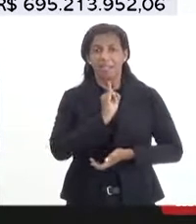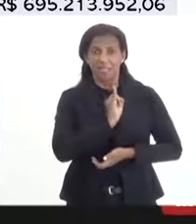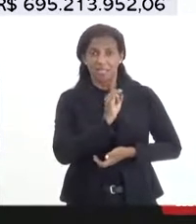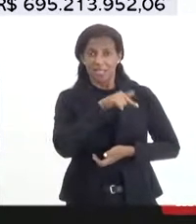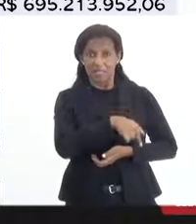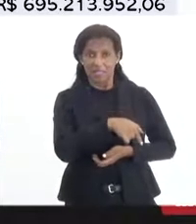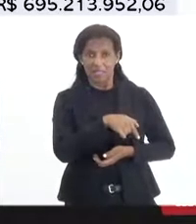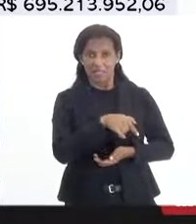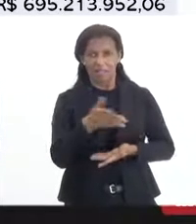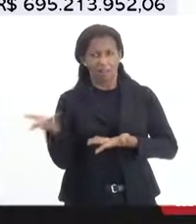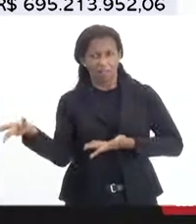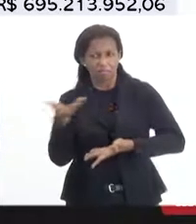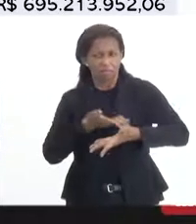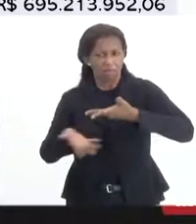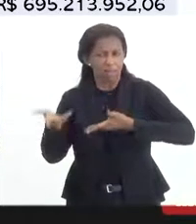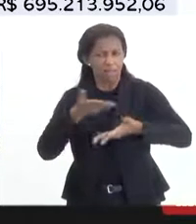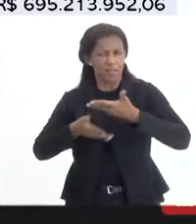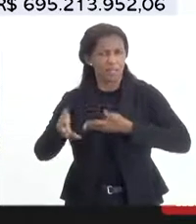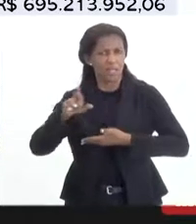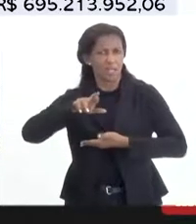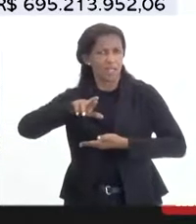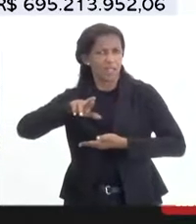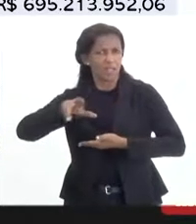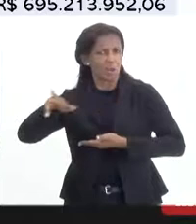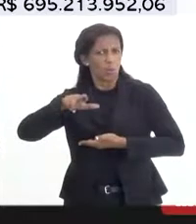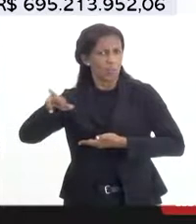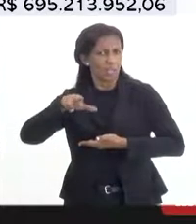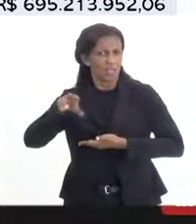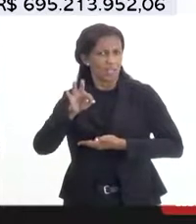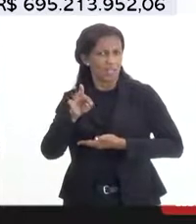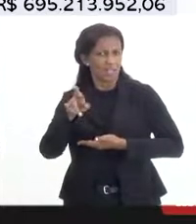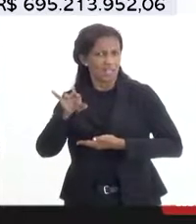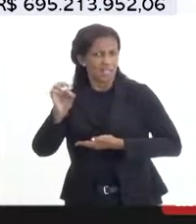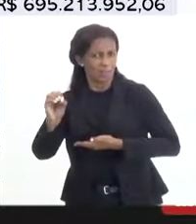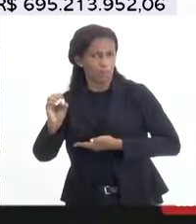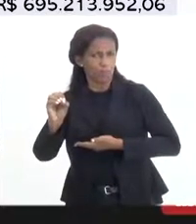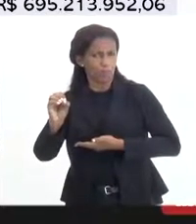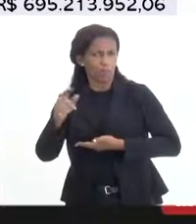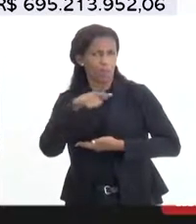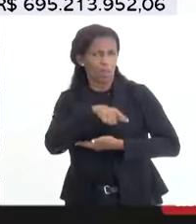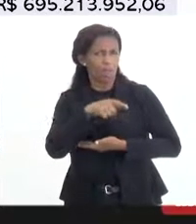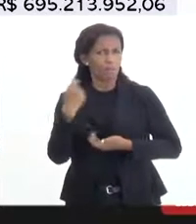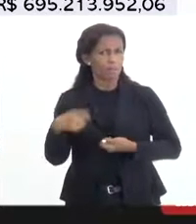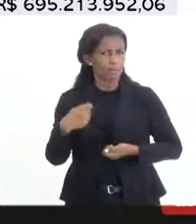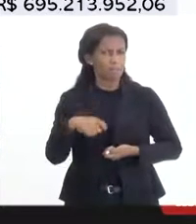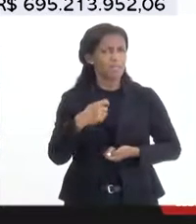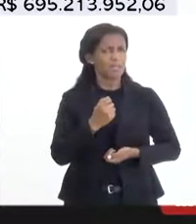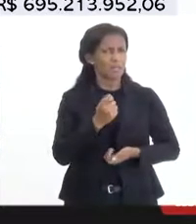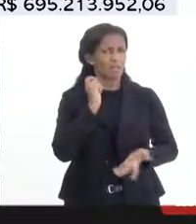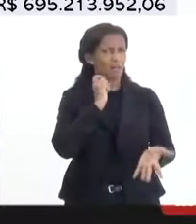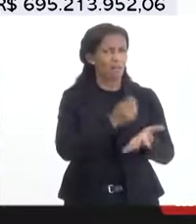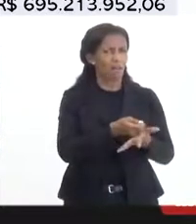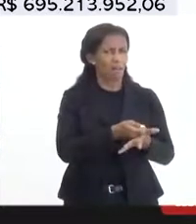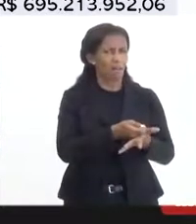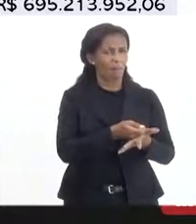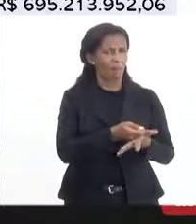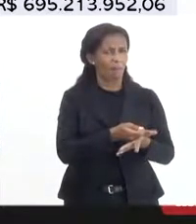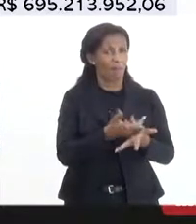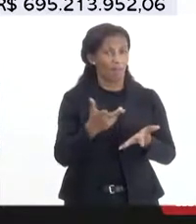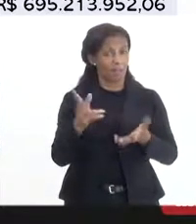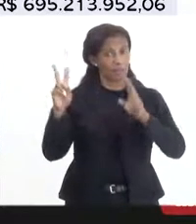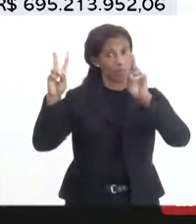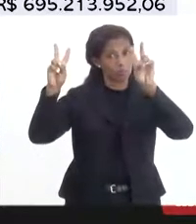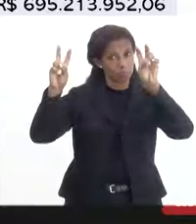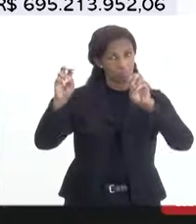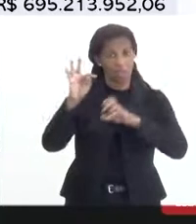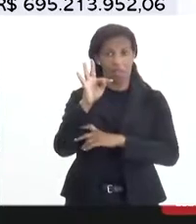de transferência interna é não tributada, ele é obrigado a glosar o crédito. E no auto do TT ainda houve centralização. Então, deputados, eu estou trazendo uma tese